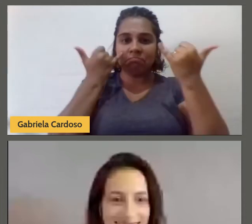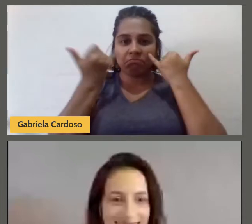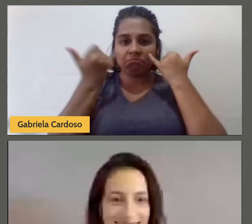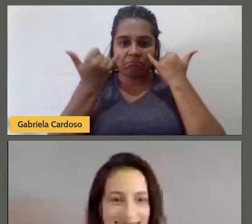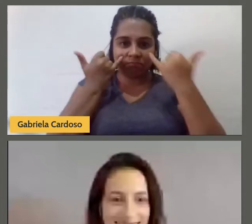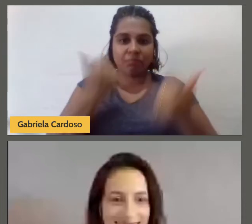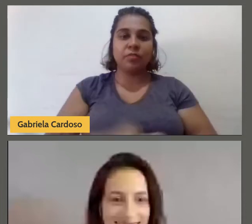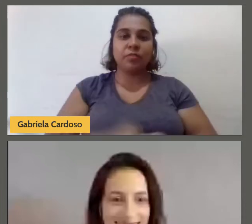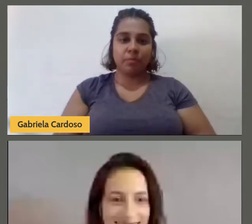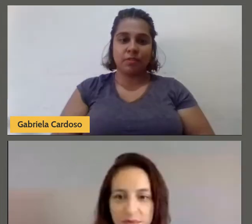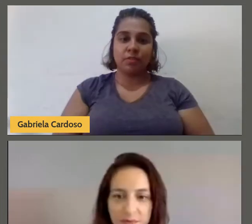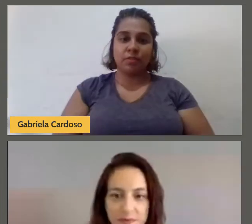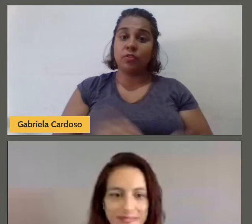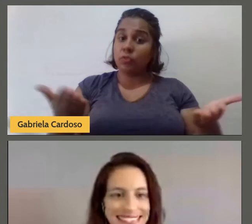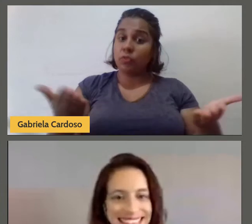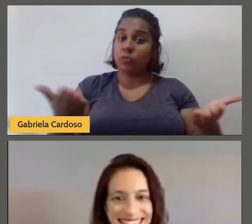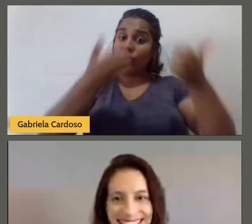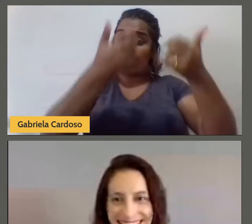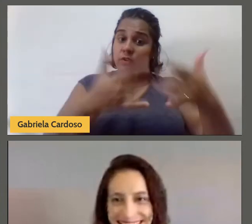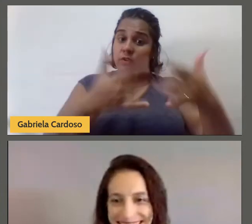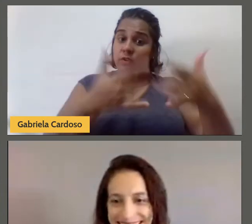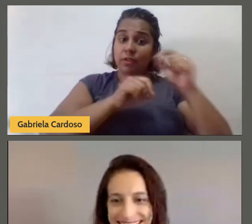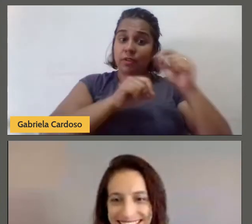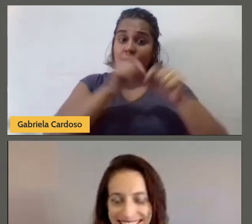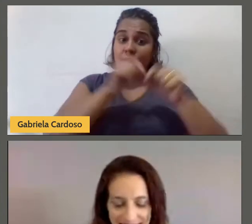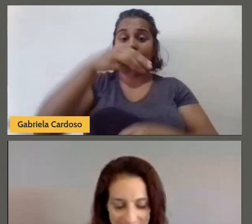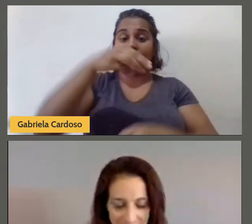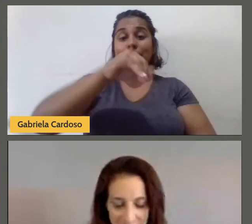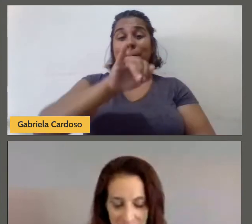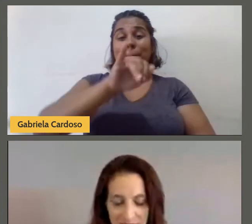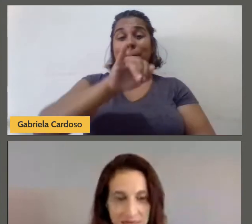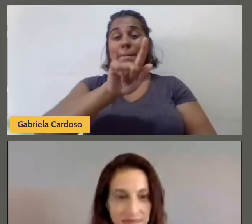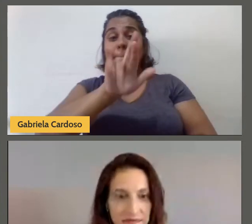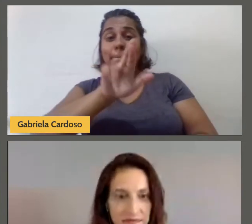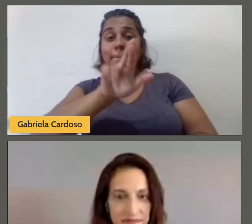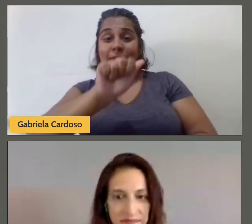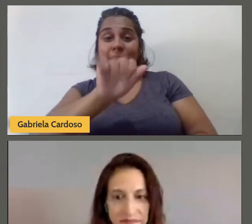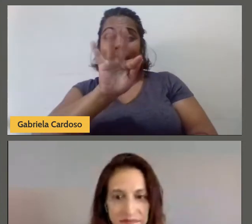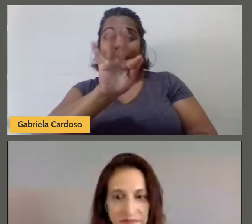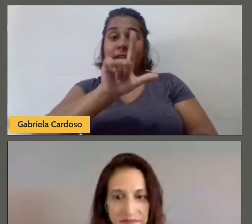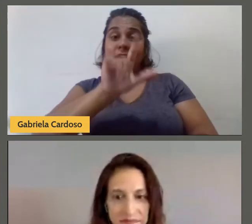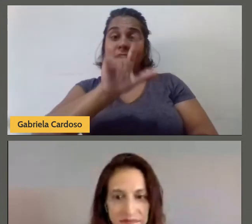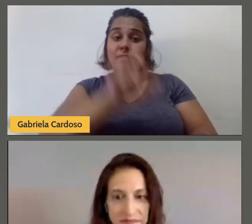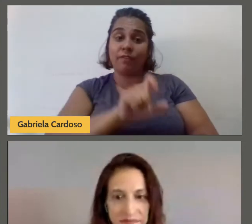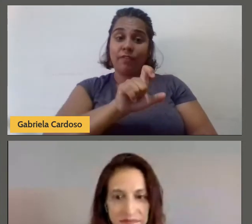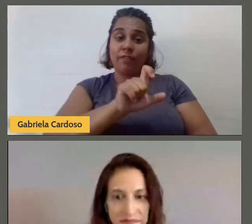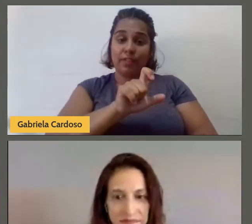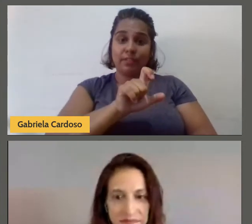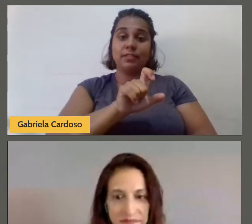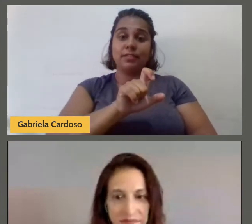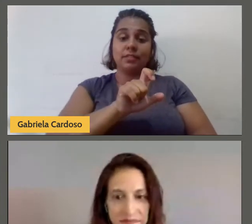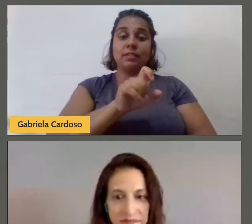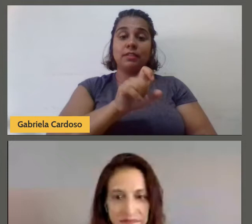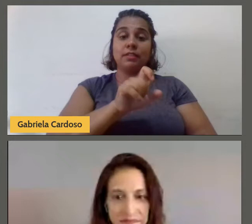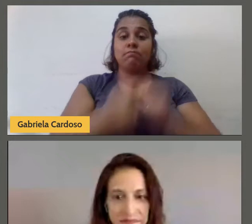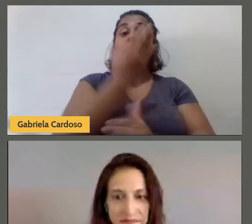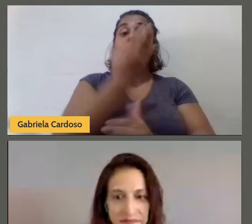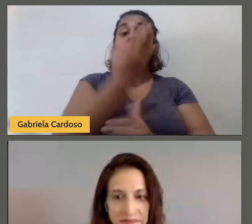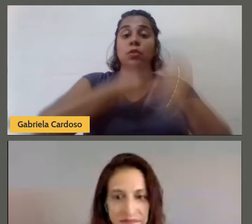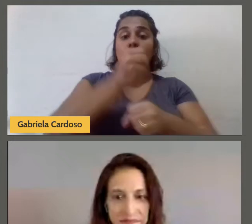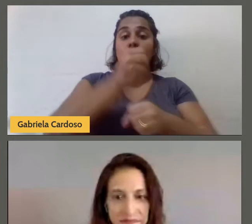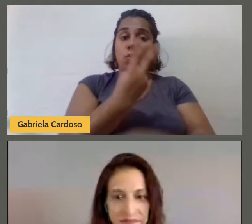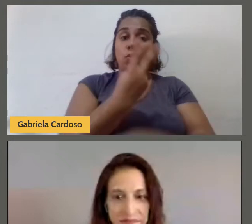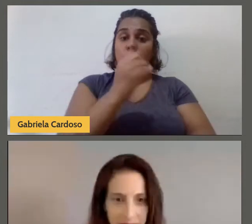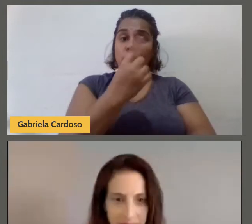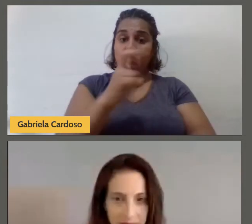vamos contar um pouquinho então sobre o Migraflix. O Migraflix é uma ONG que foi fundada em São Paulo aqui em 2015, com esse objetivo complicado